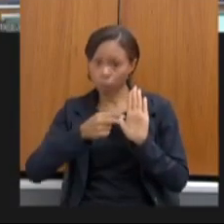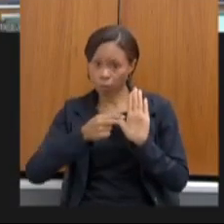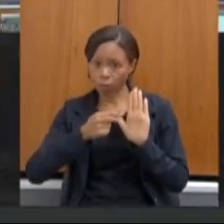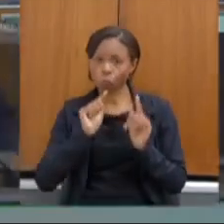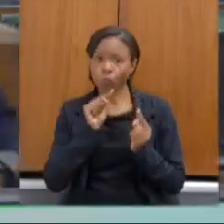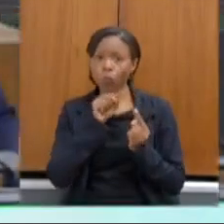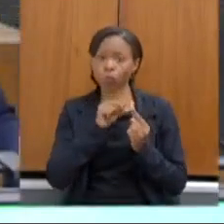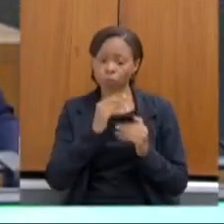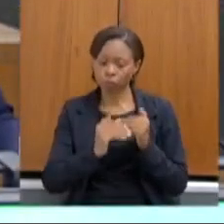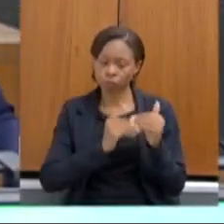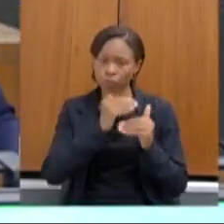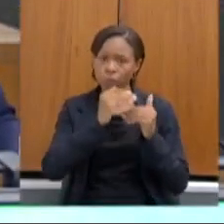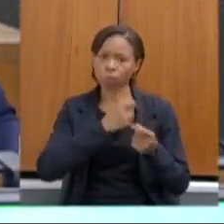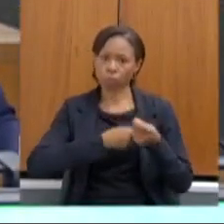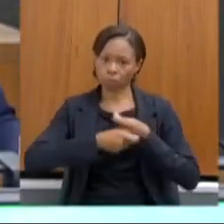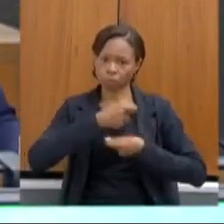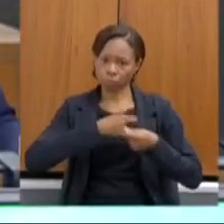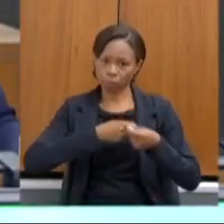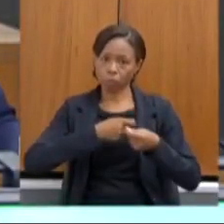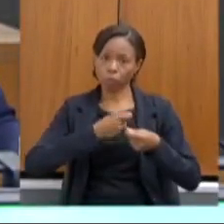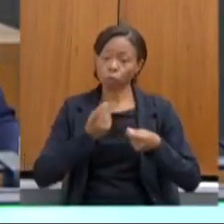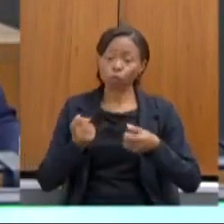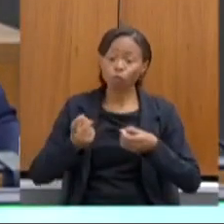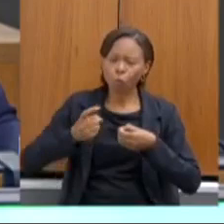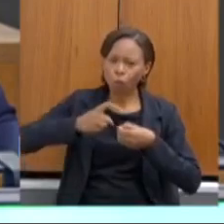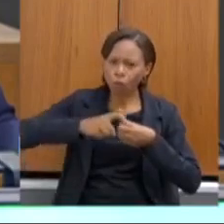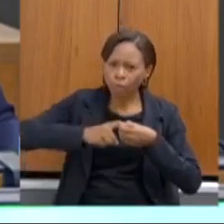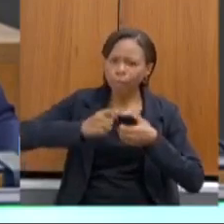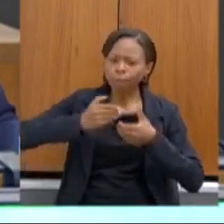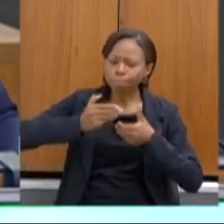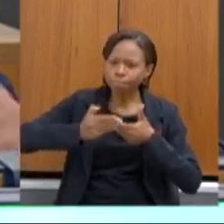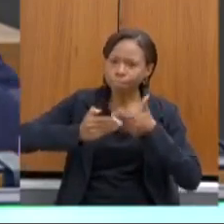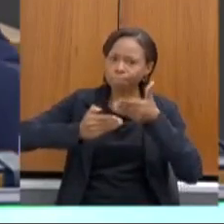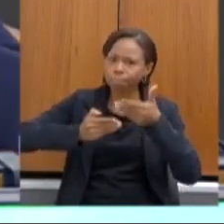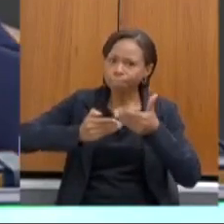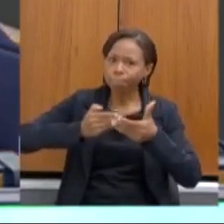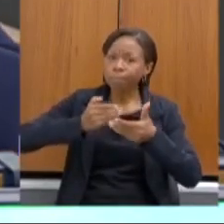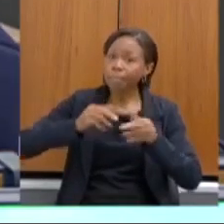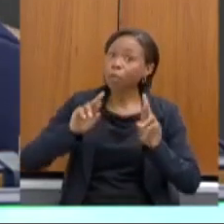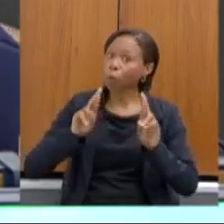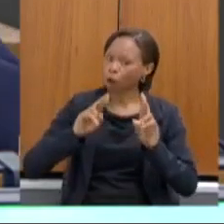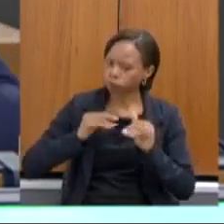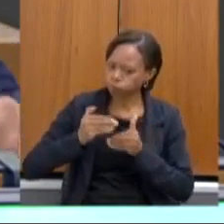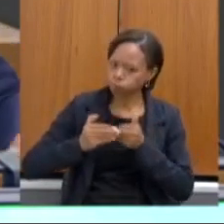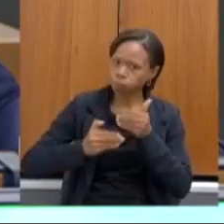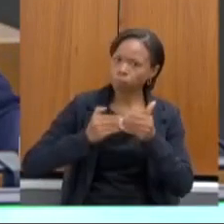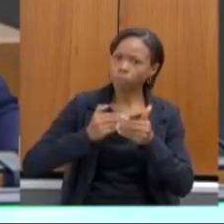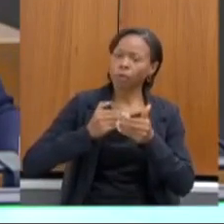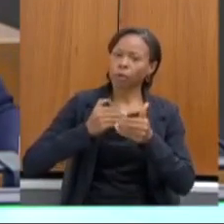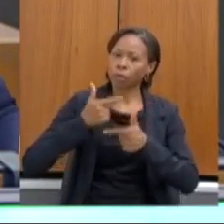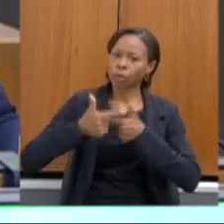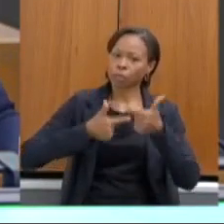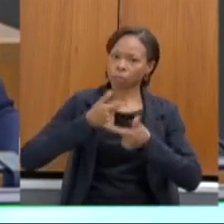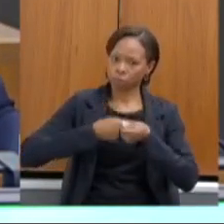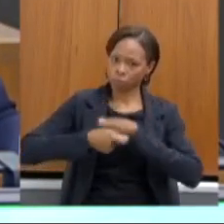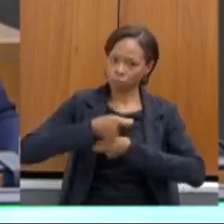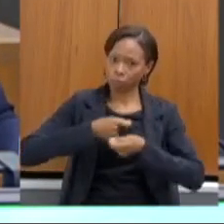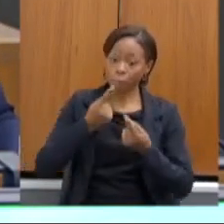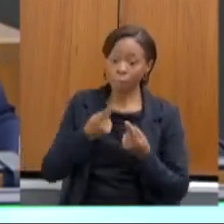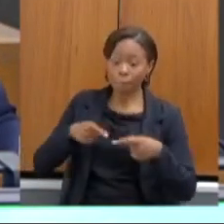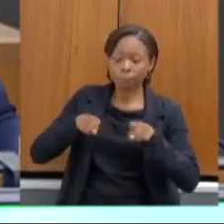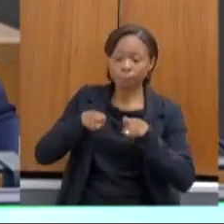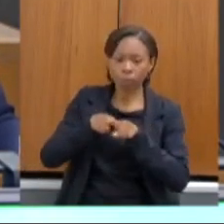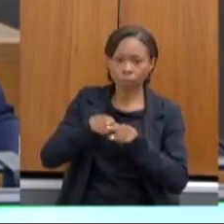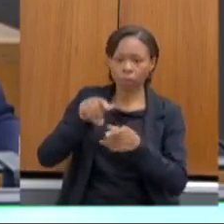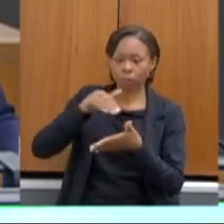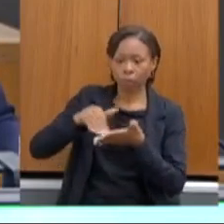econômico de retomada gradual responsável das atividades econômicas em parceria com a